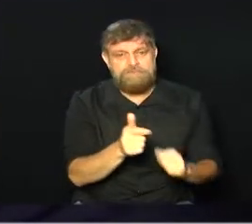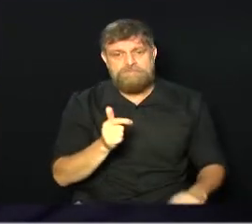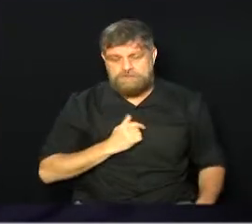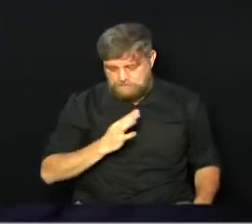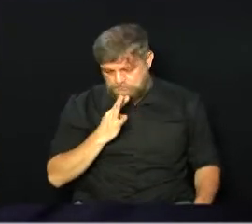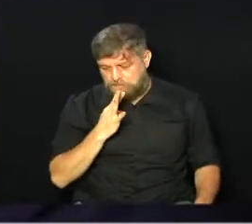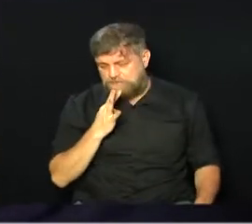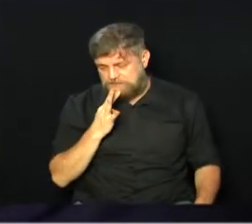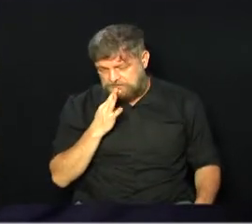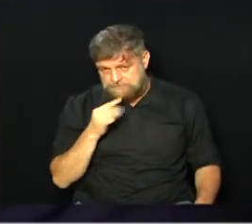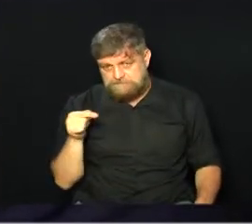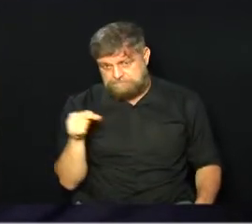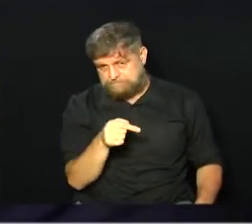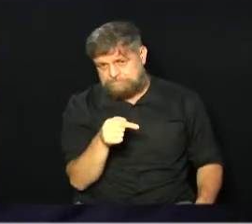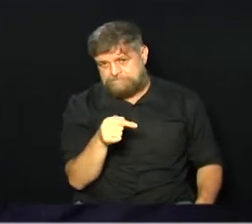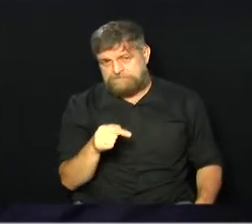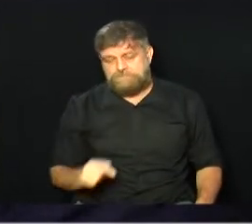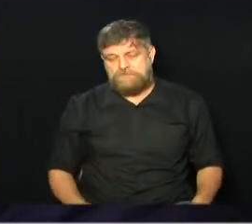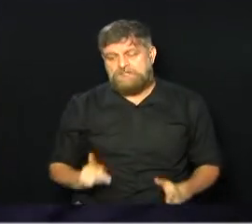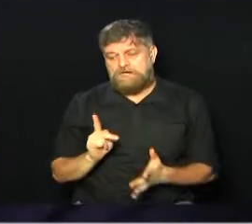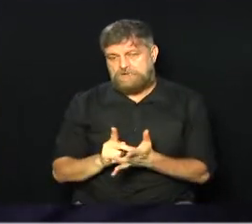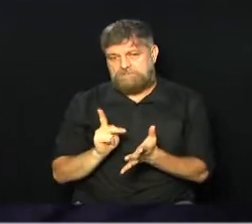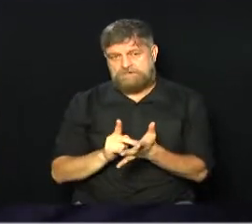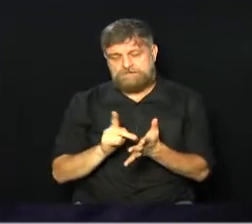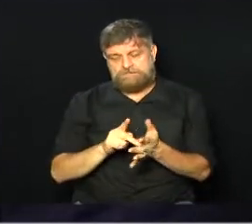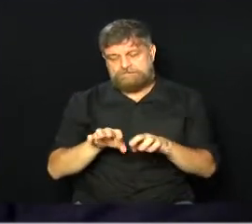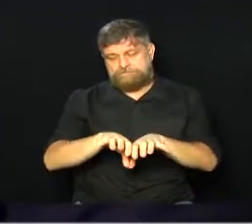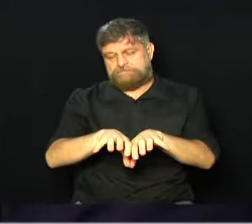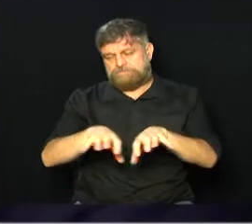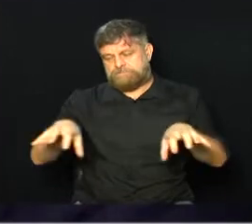tempo. Então, acontece mesmo, né?